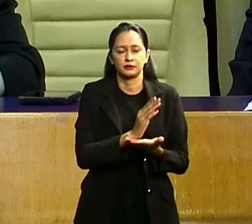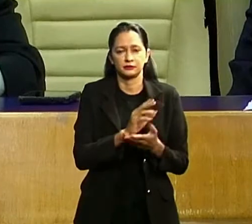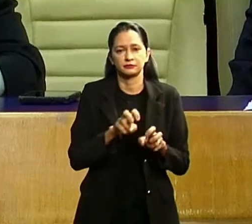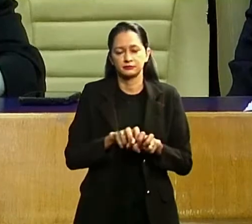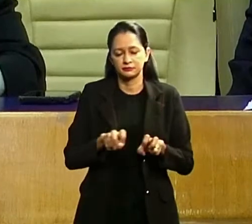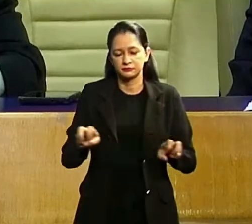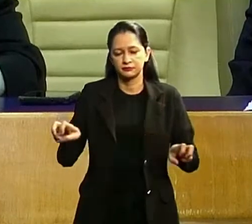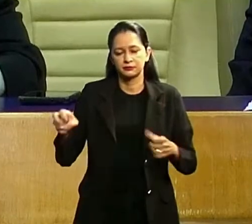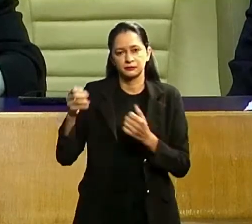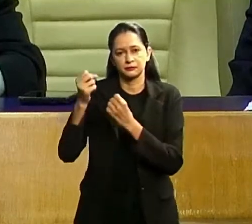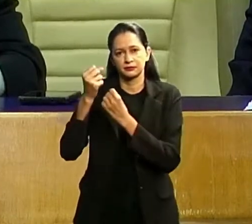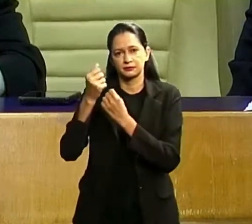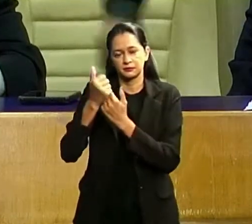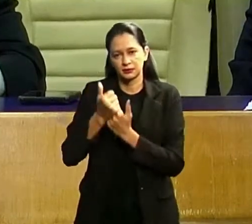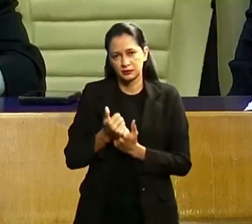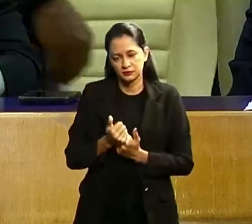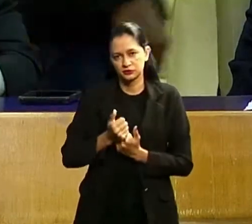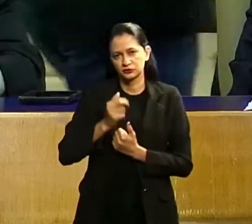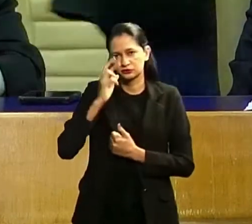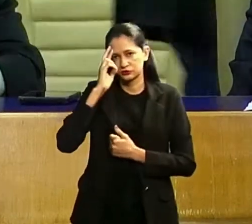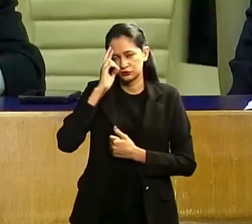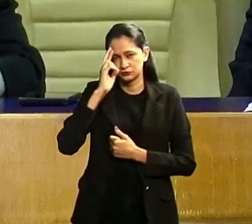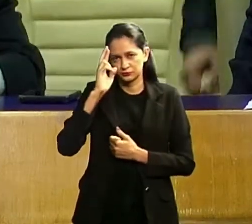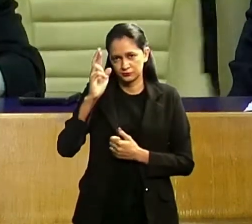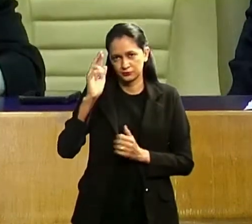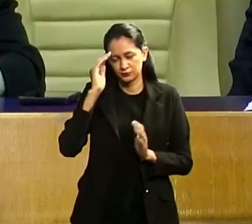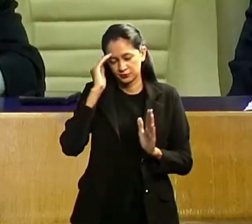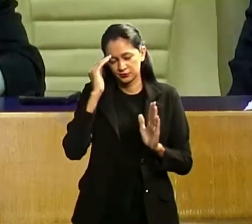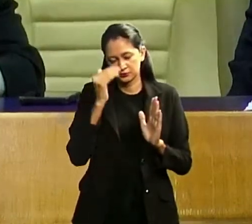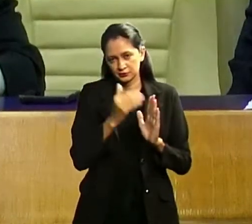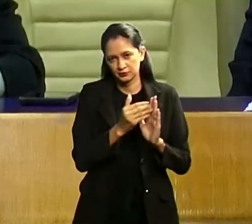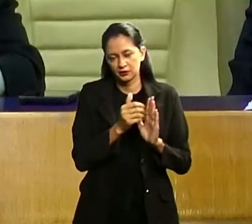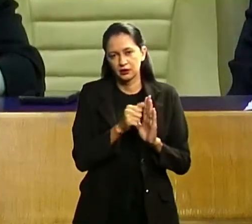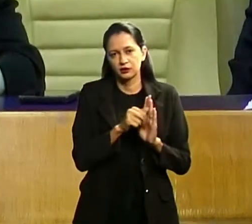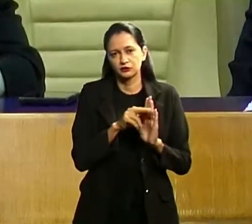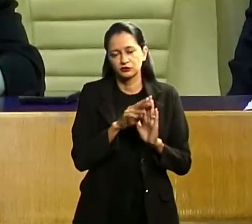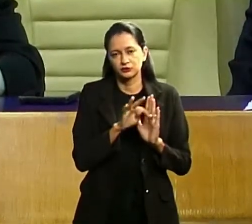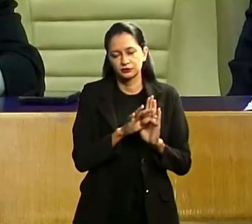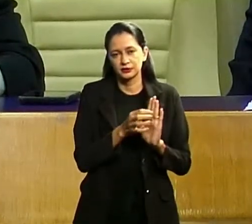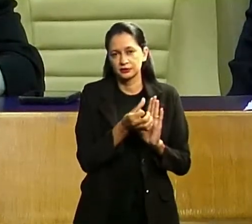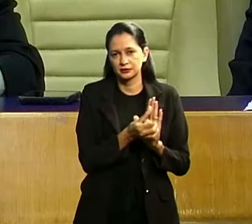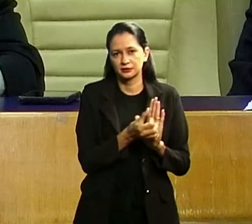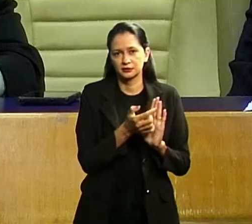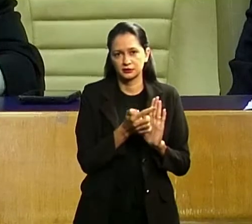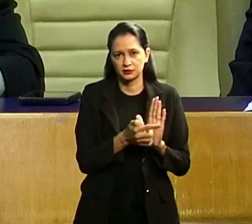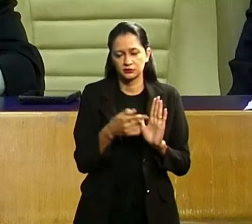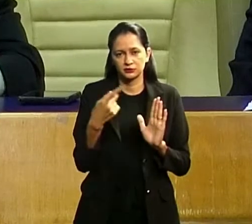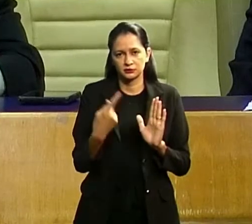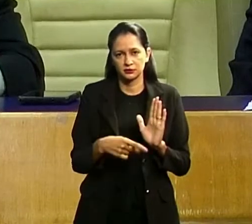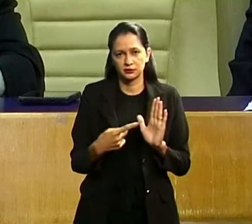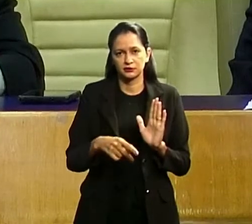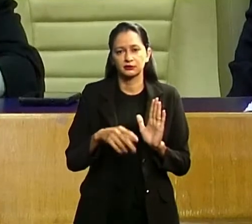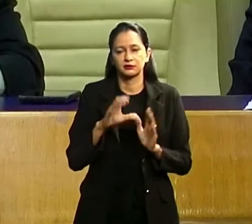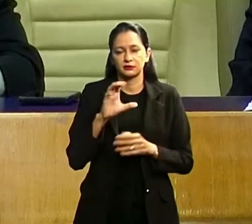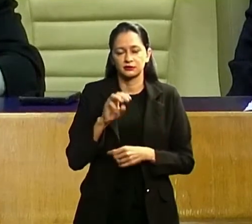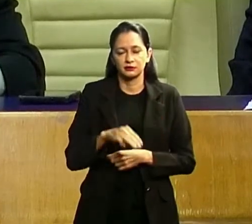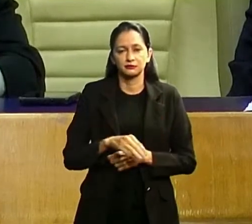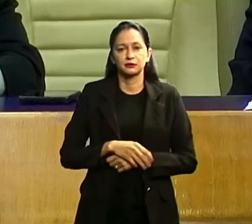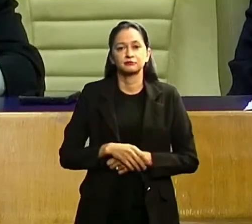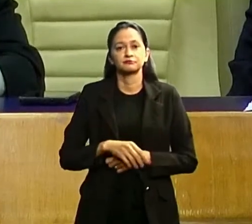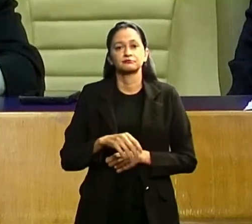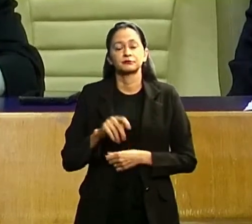presidente, de acordo com o que determina o parágrafo 2º do artigo 67 do regime interno, sendo assinada pelos